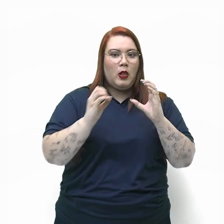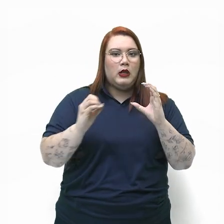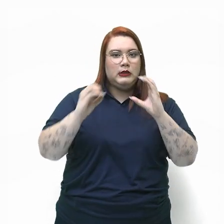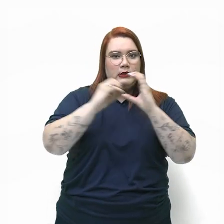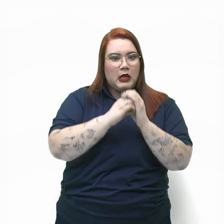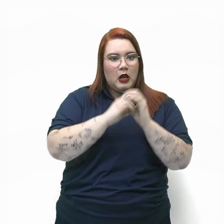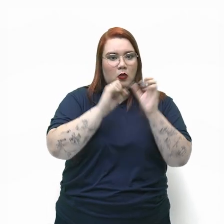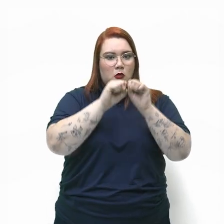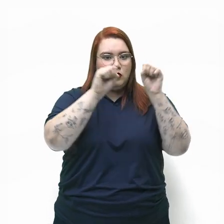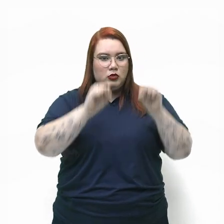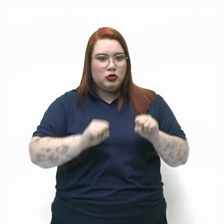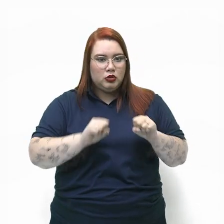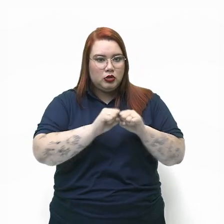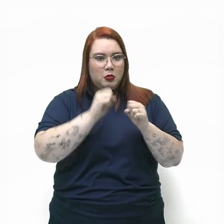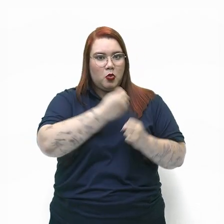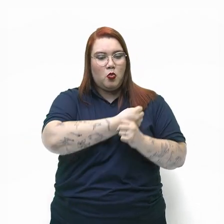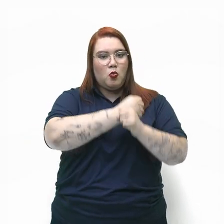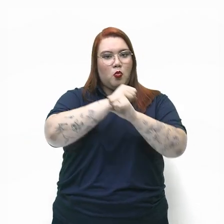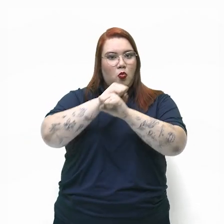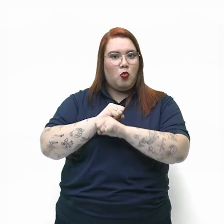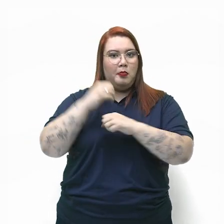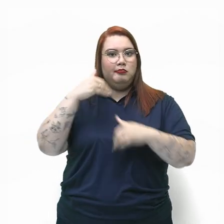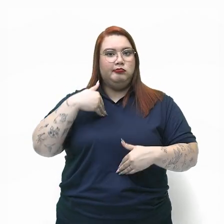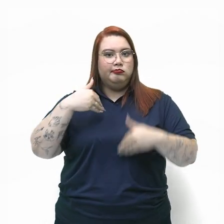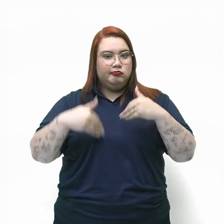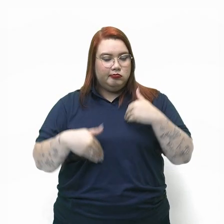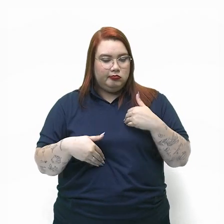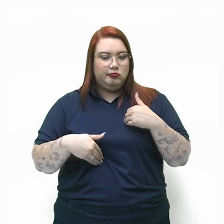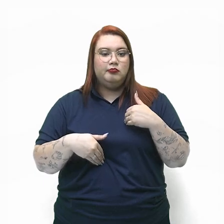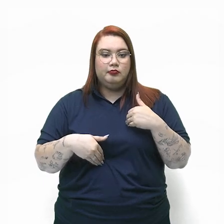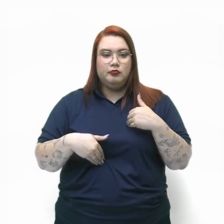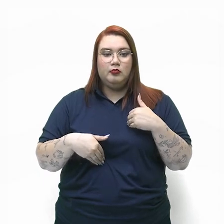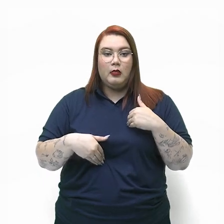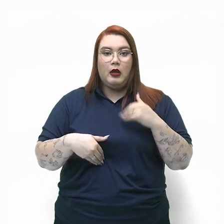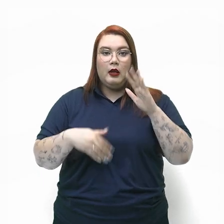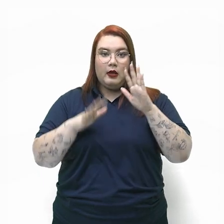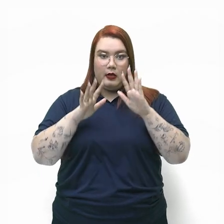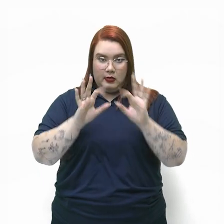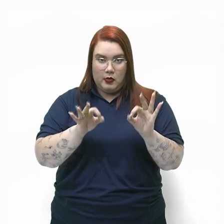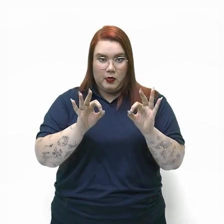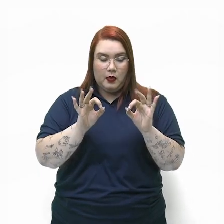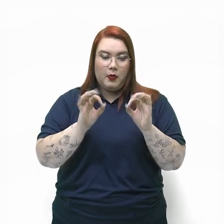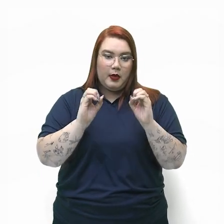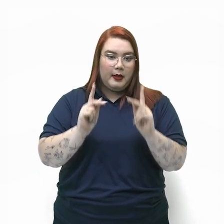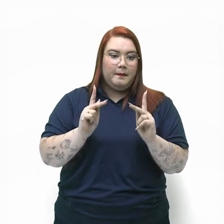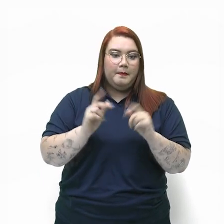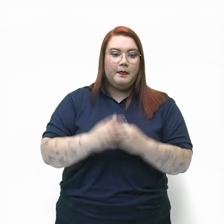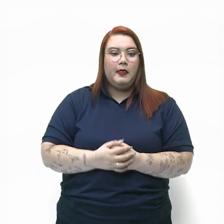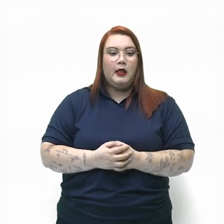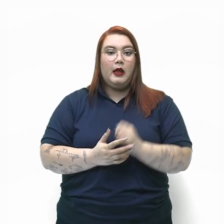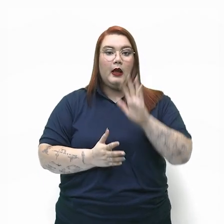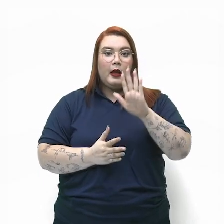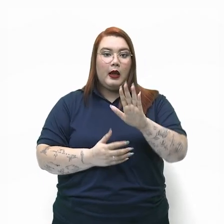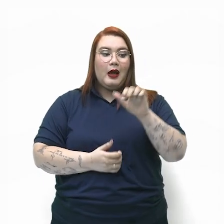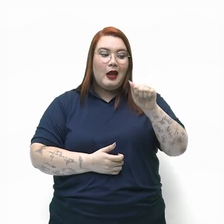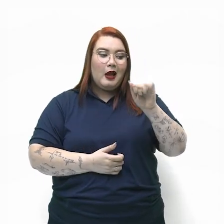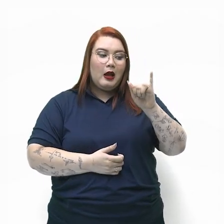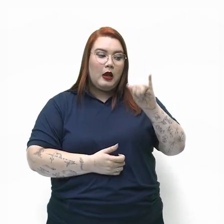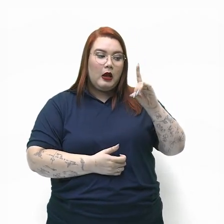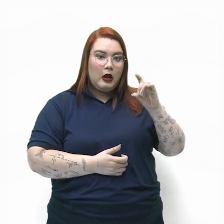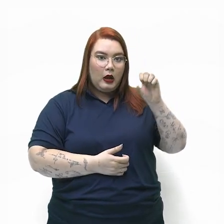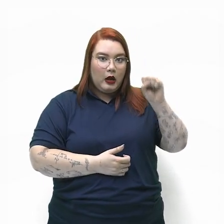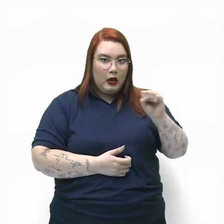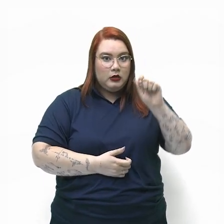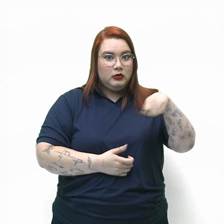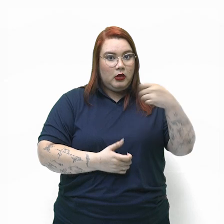anterior. E ele é responsável, né, por nos defender contra doenças, o sistema imunológico. Já quando falamos da